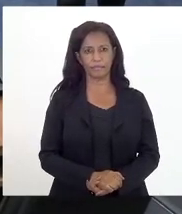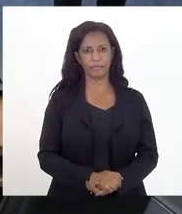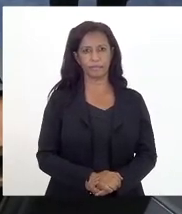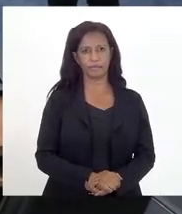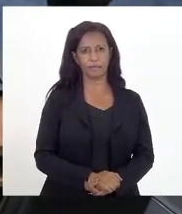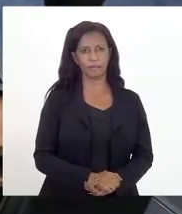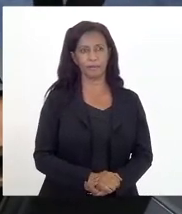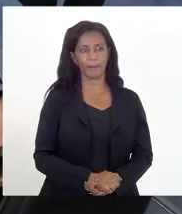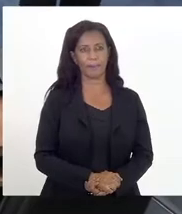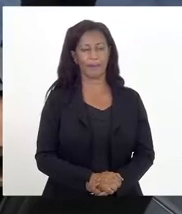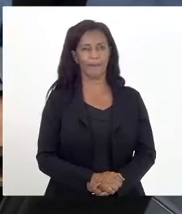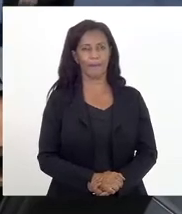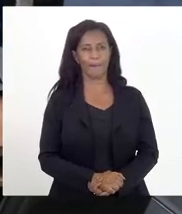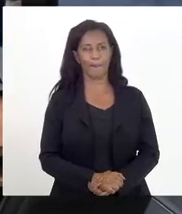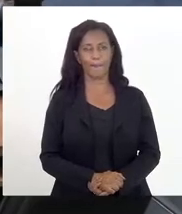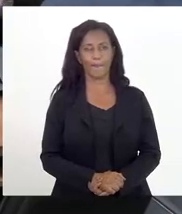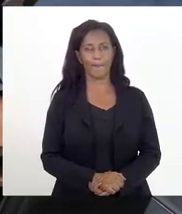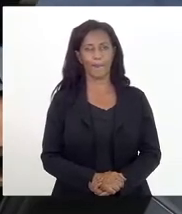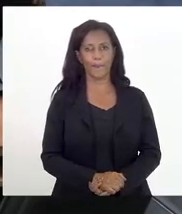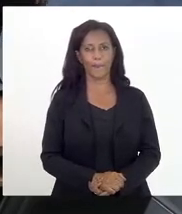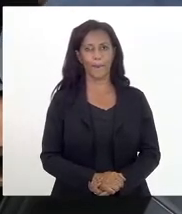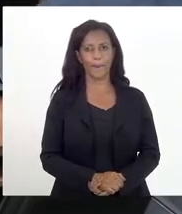E aí